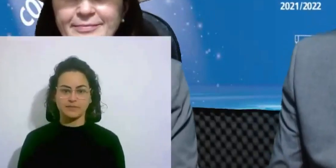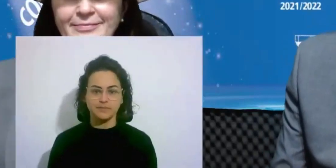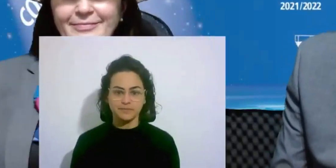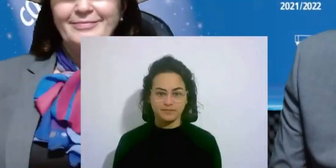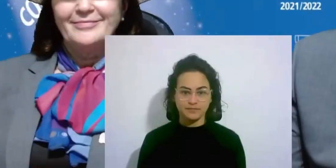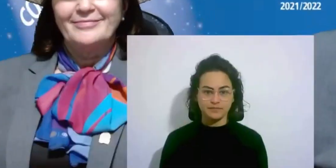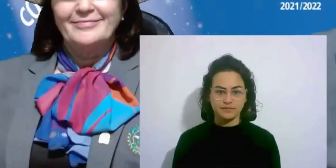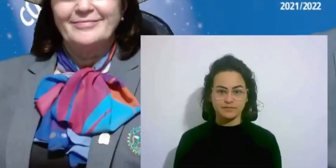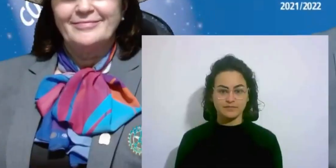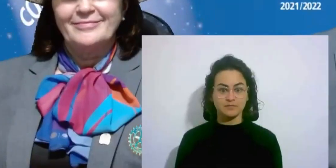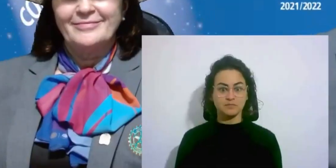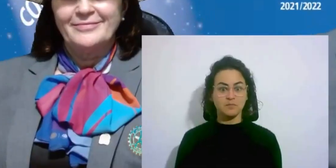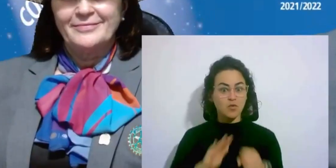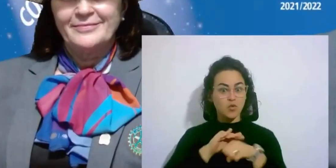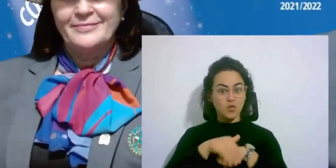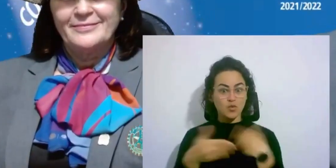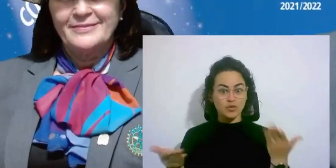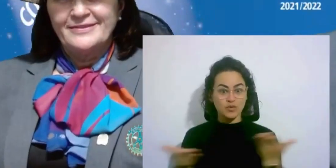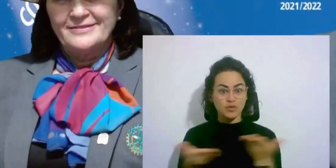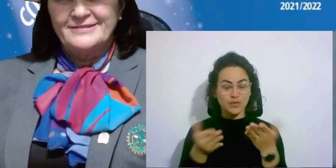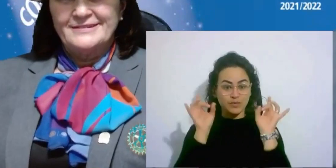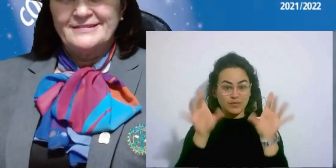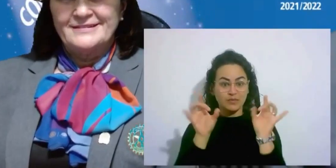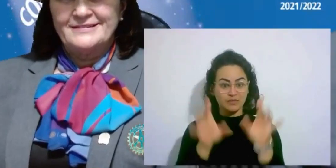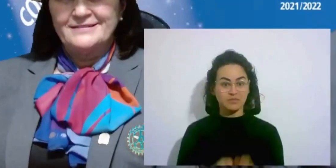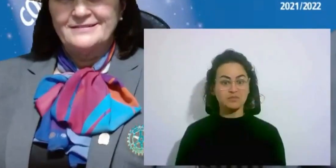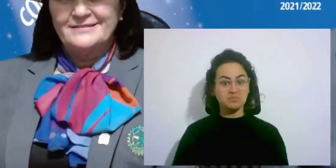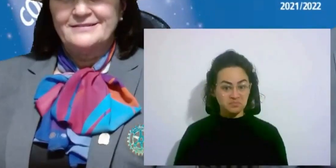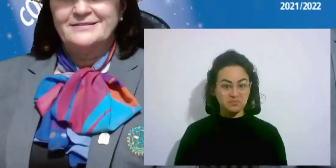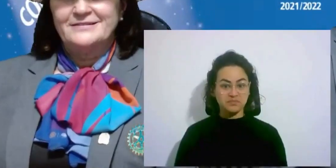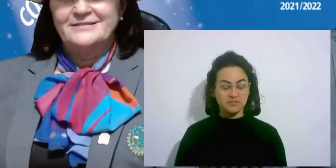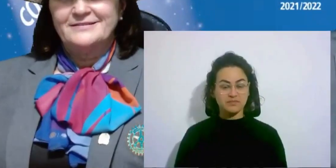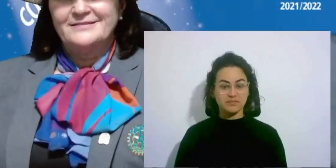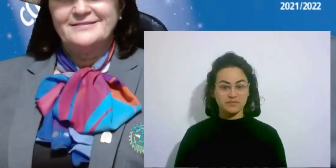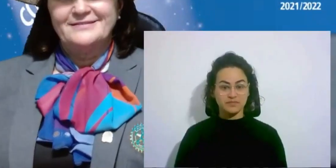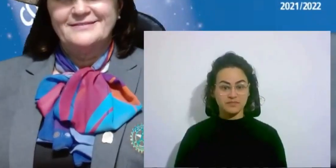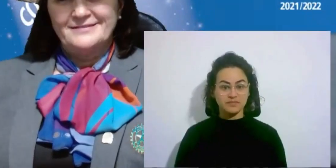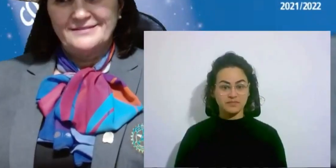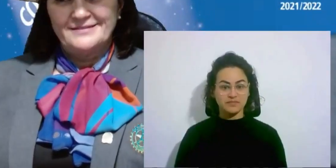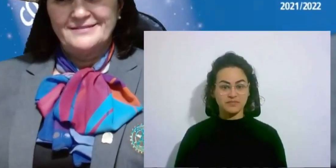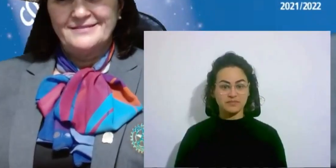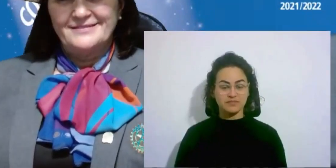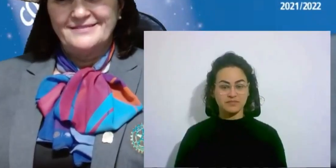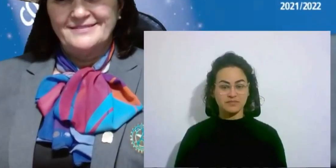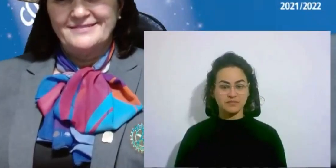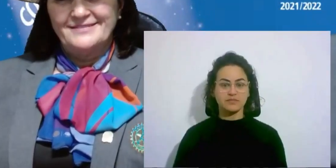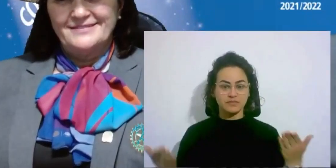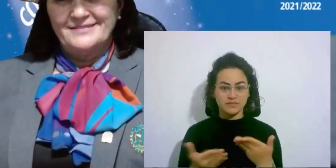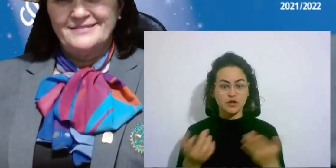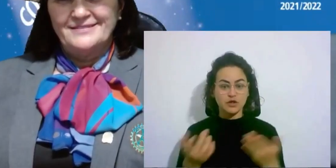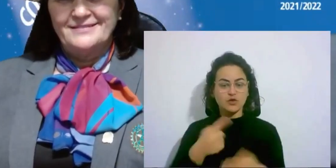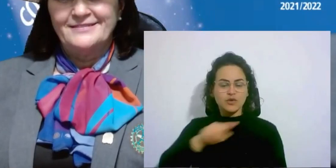Que noite, né, companheiros? A gente vai descansar com a alma lavada,